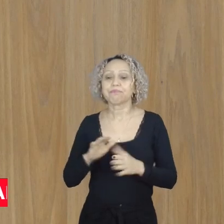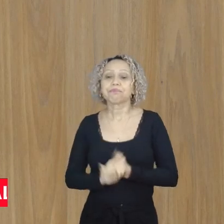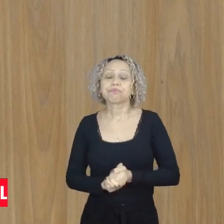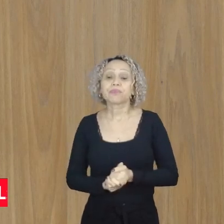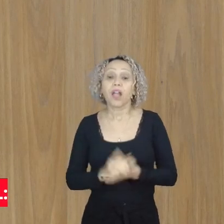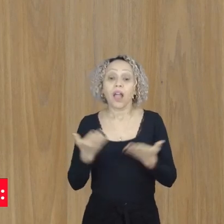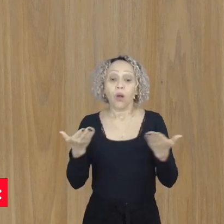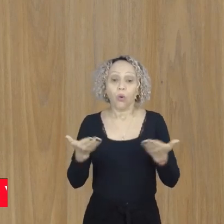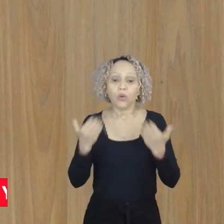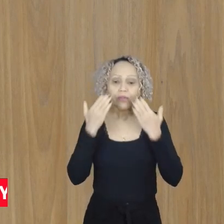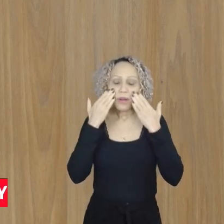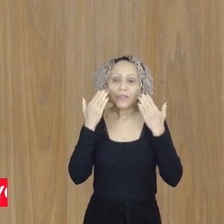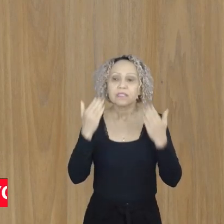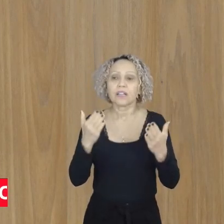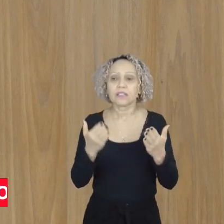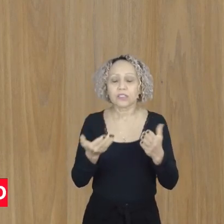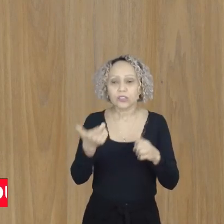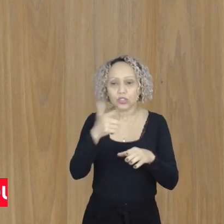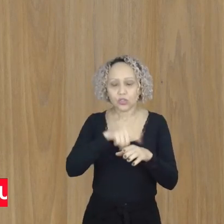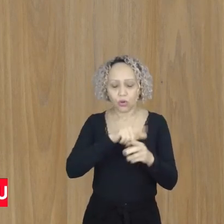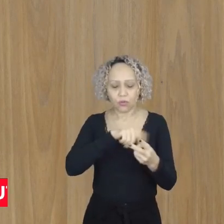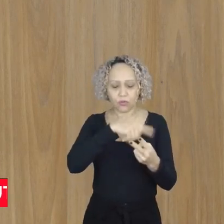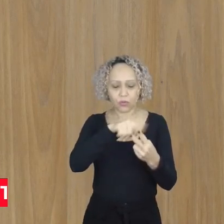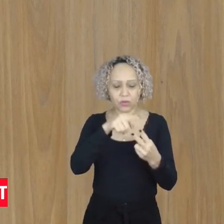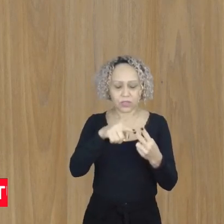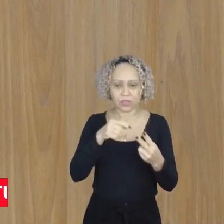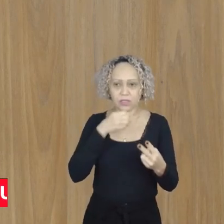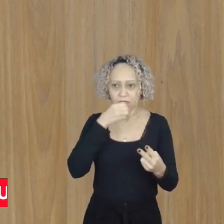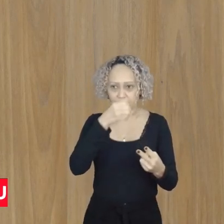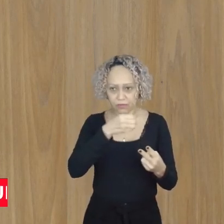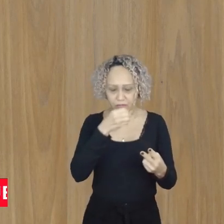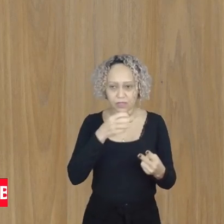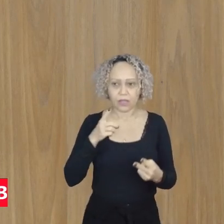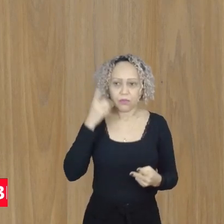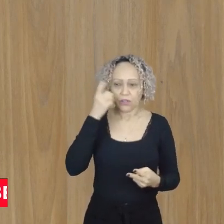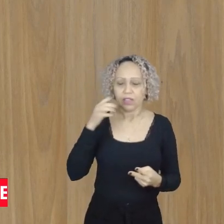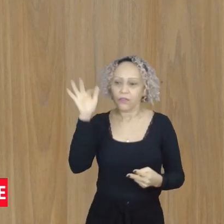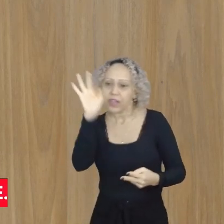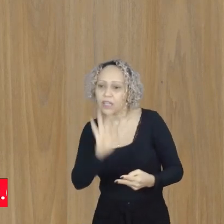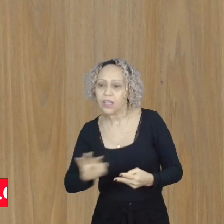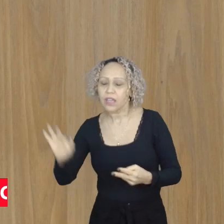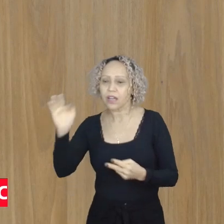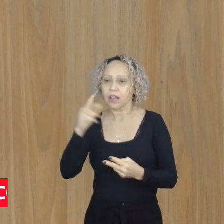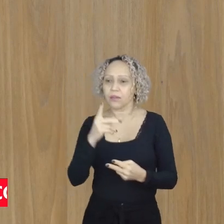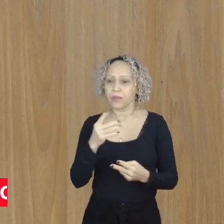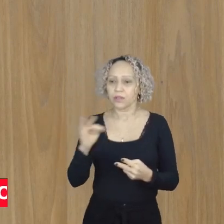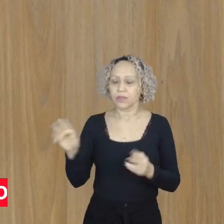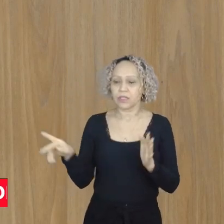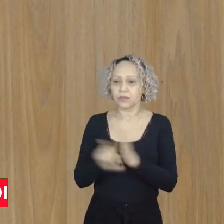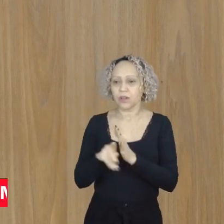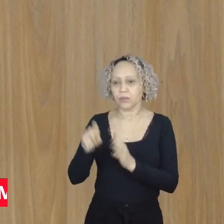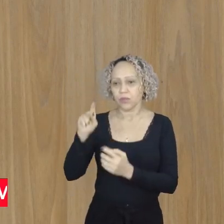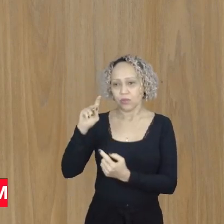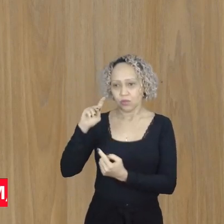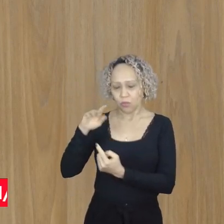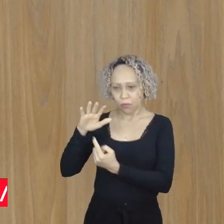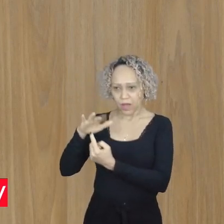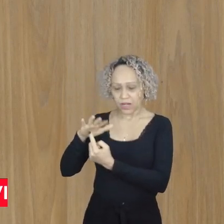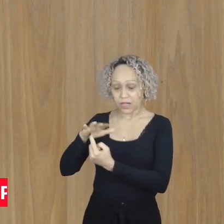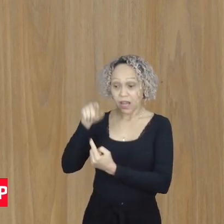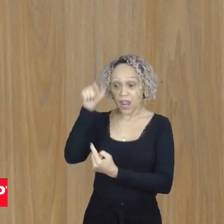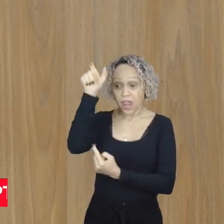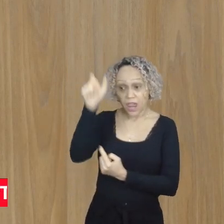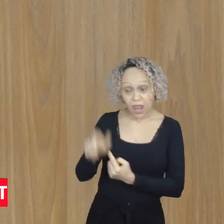vai reapresentar 2 entrevistas. A deputada federal pelo PT do Paraná, Carol D'Artora, comenta sobre